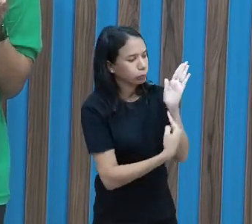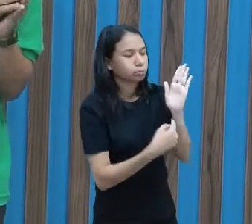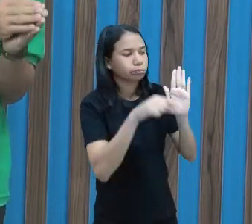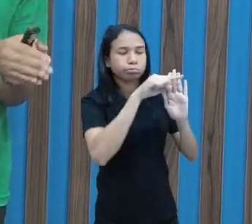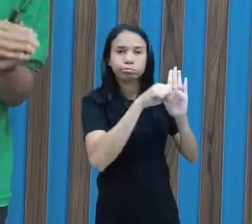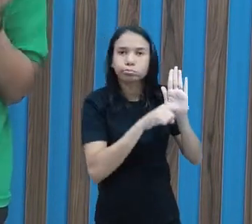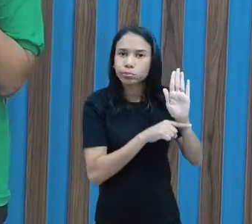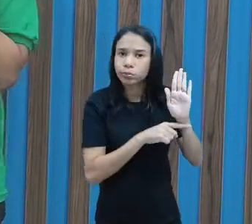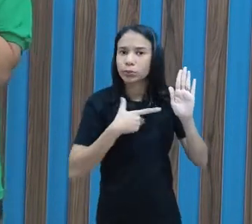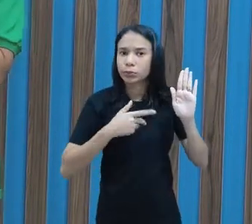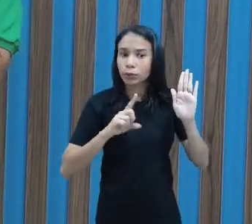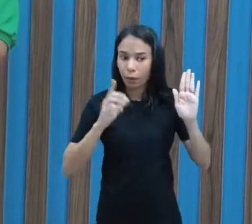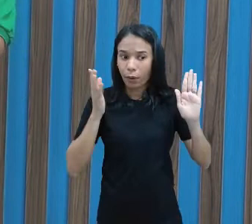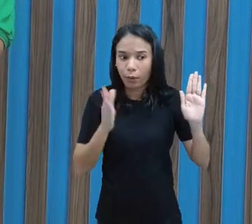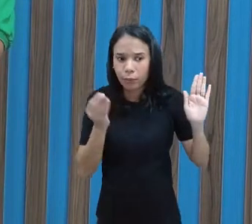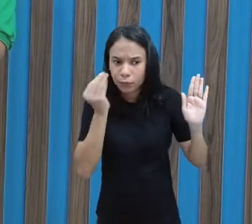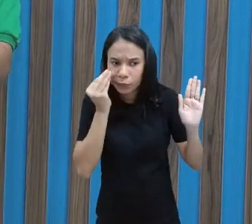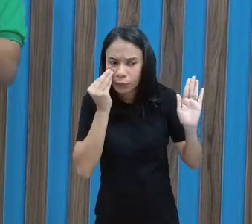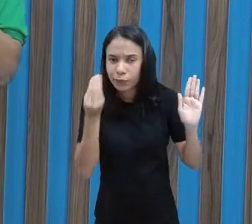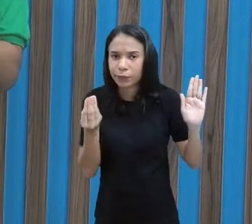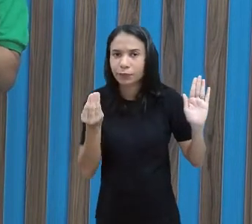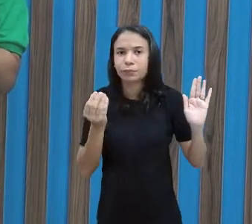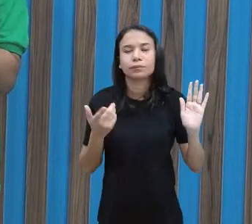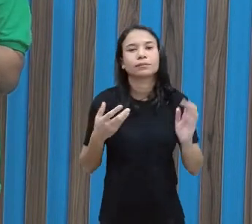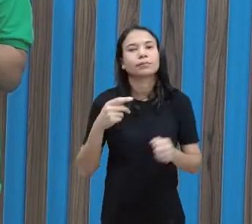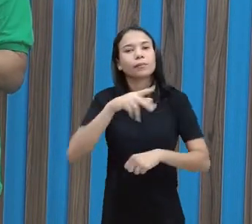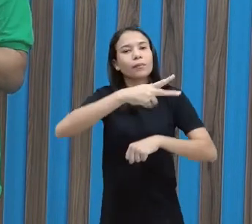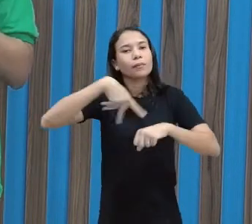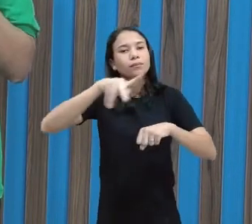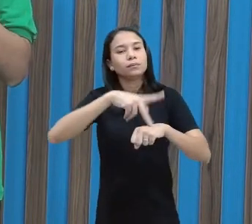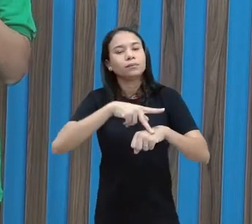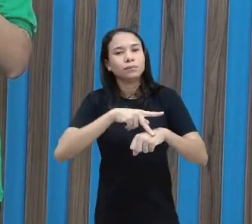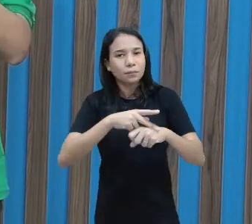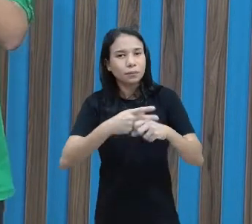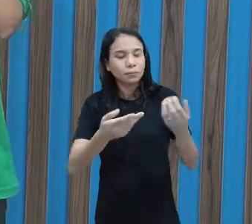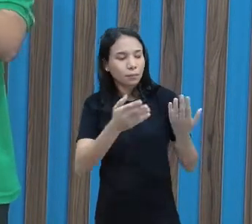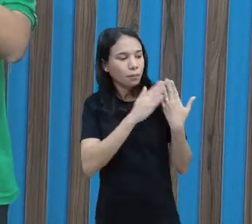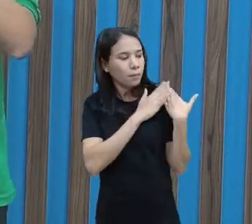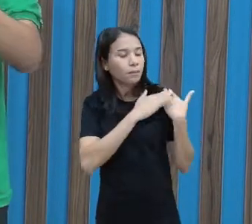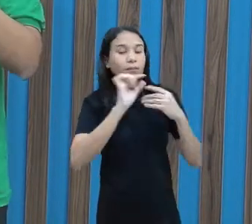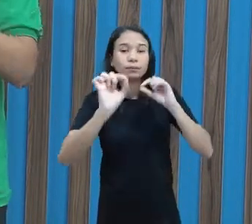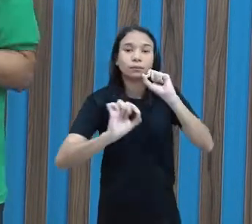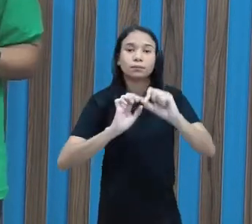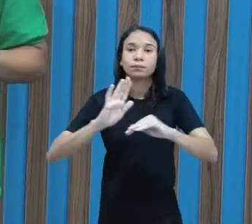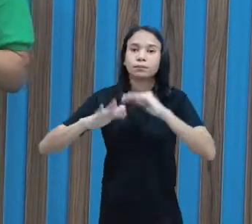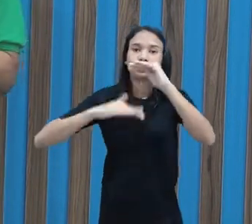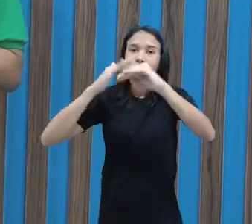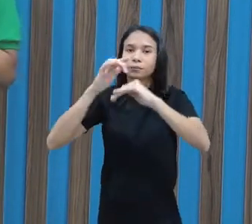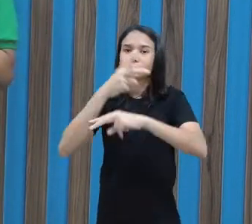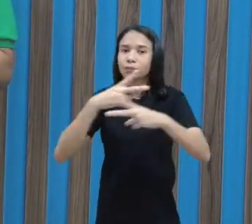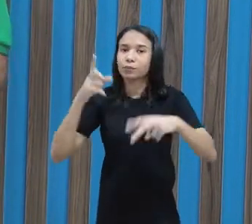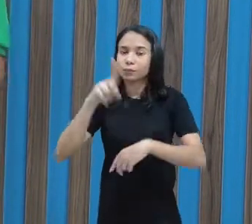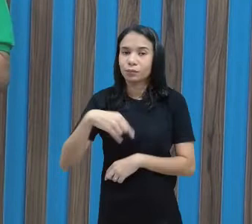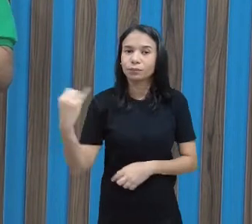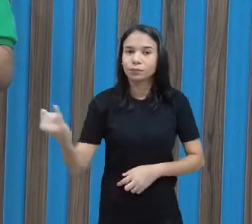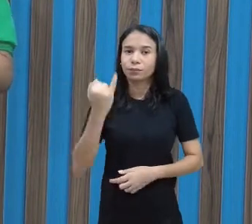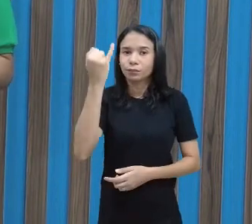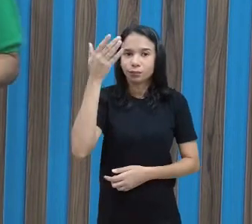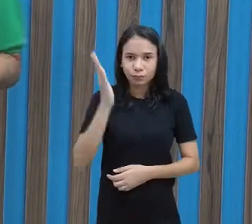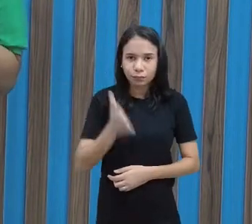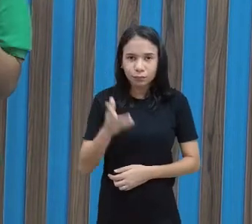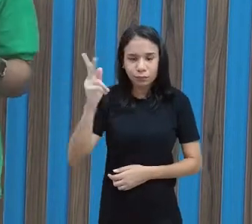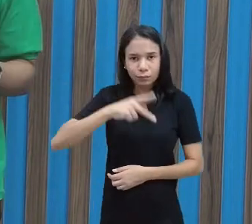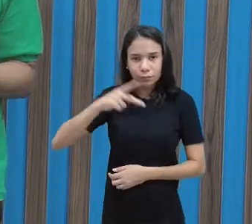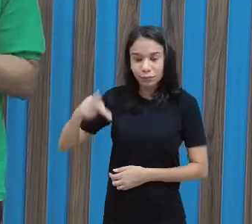países se comprometeram a tentar desenvolver uma coisa que é fundamental e que com certeza vocês já ouviram falar e que a